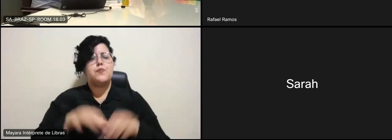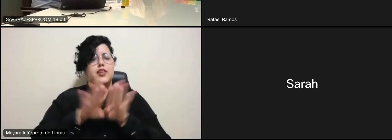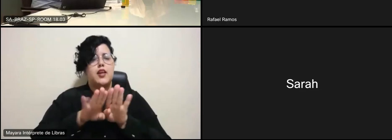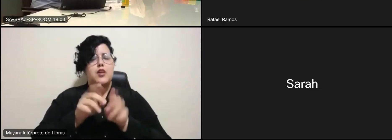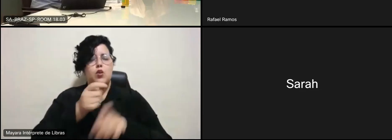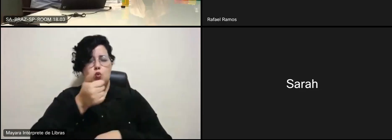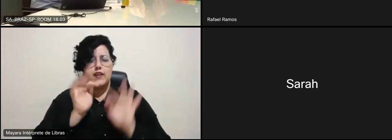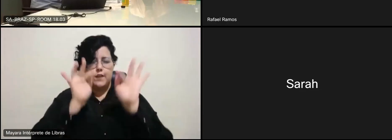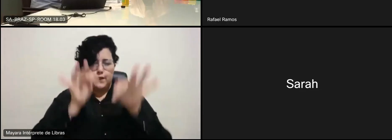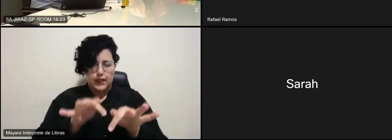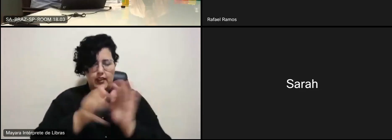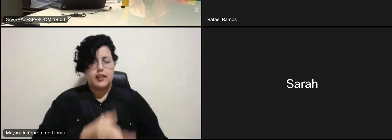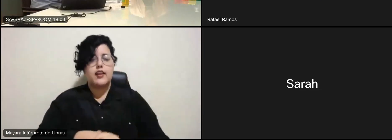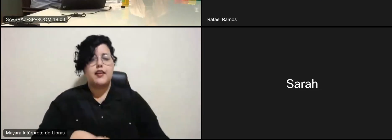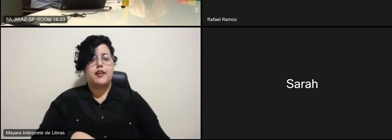para a pergunta,